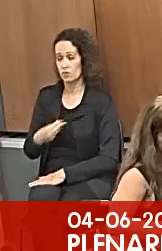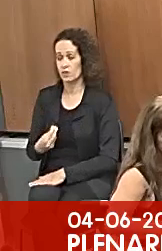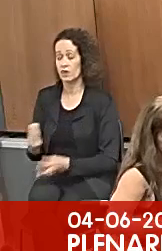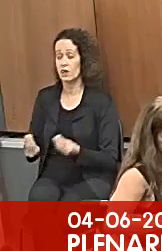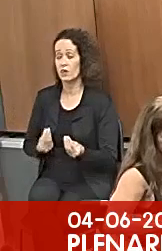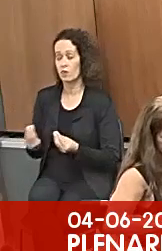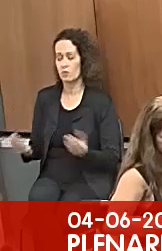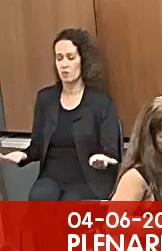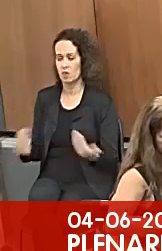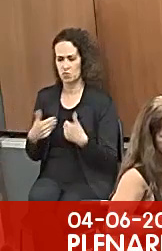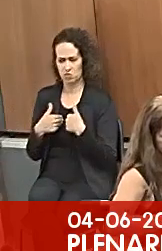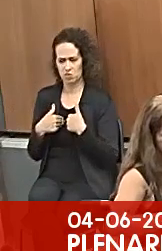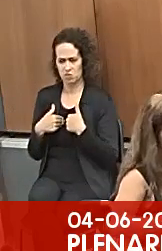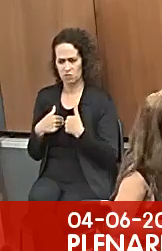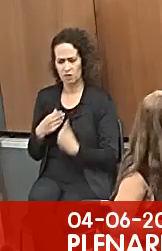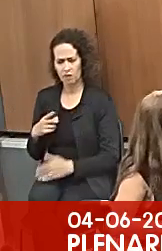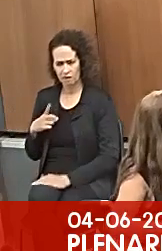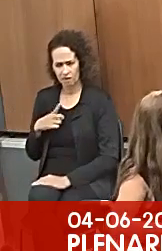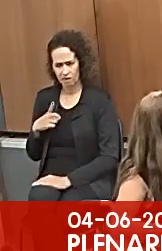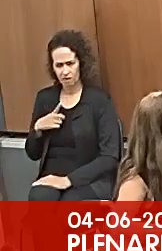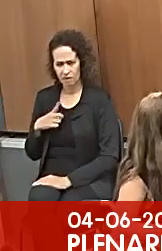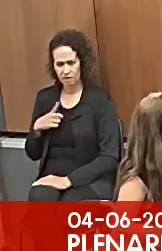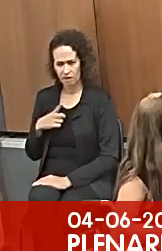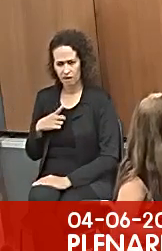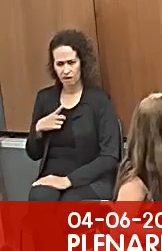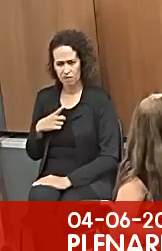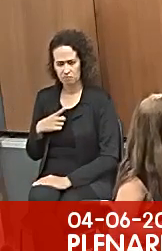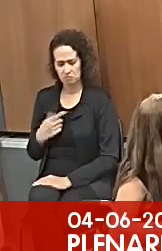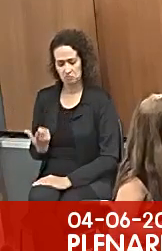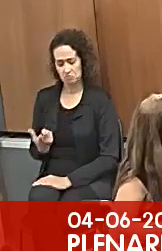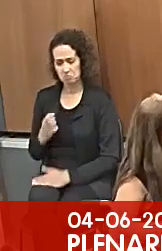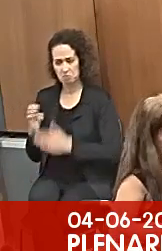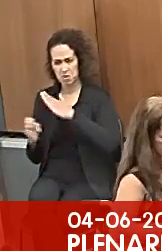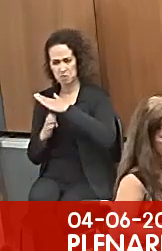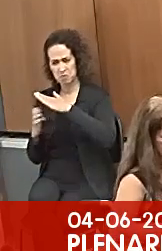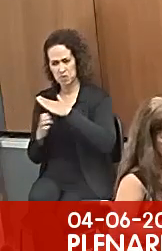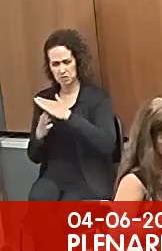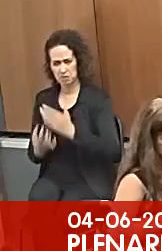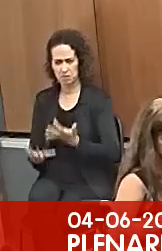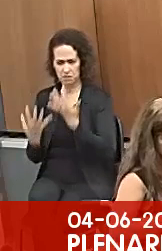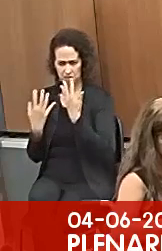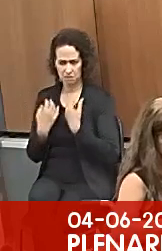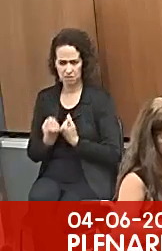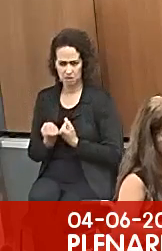anda? Existe algum setor que vai qualificá-los para o trabalho?